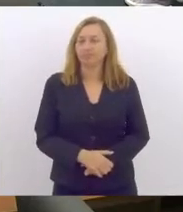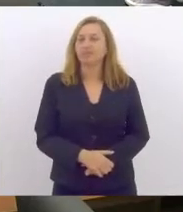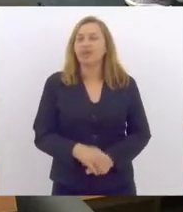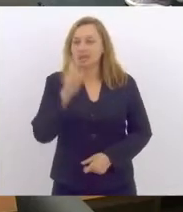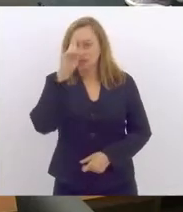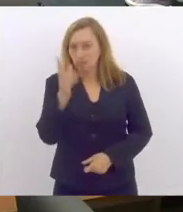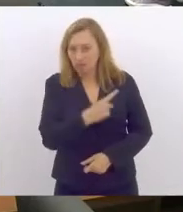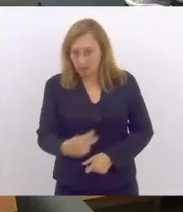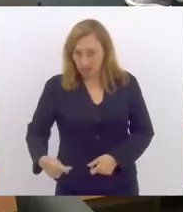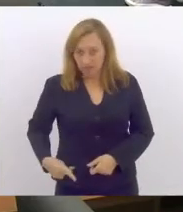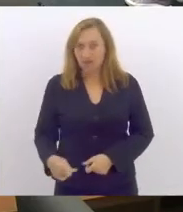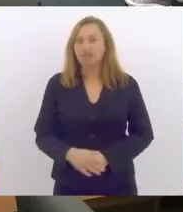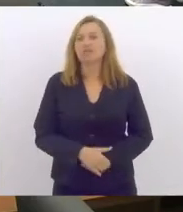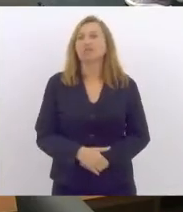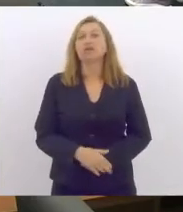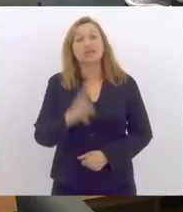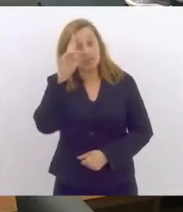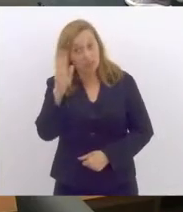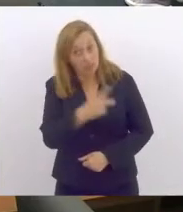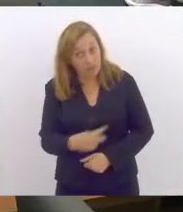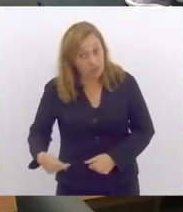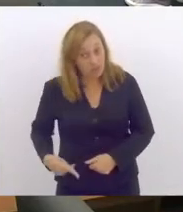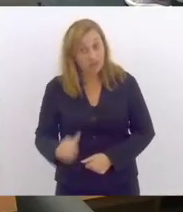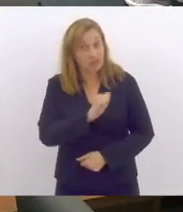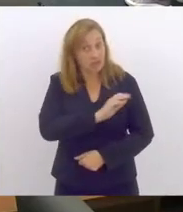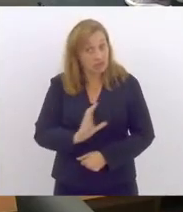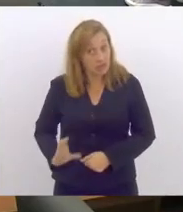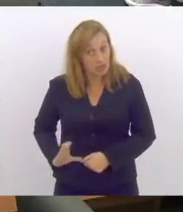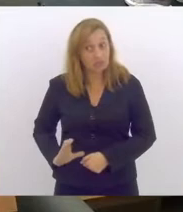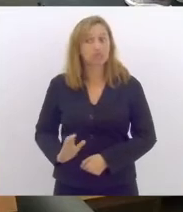Senhor presidente. Senhor presidente, André Siciliano.